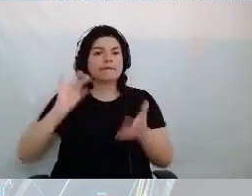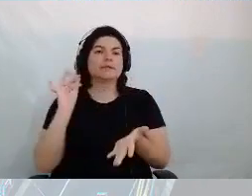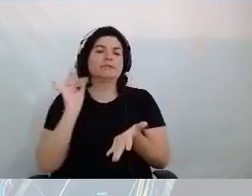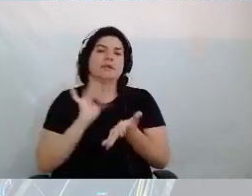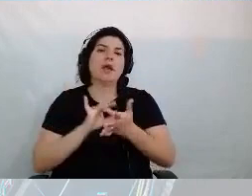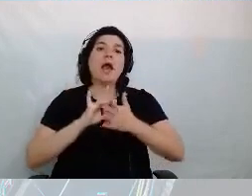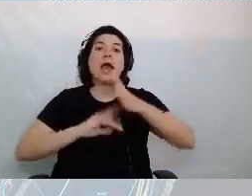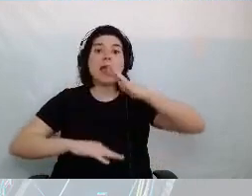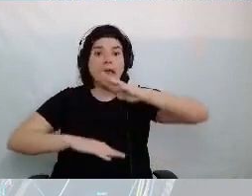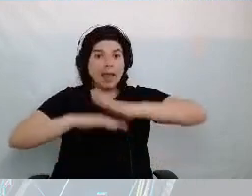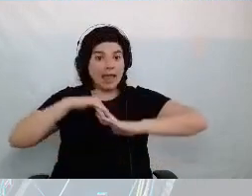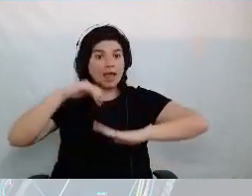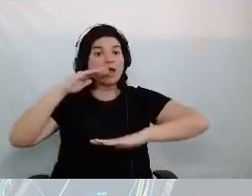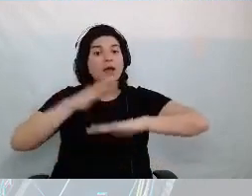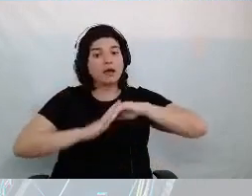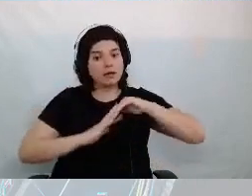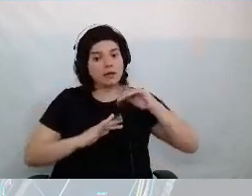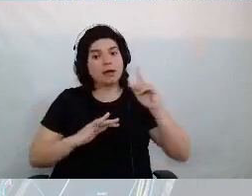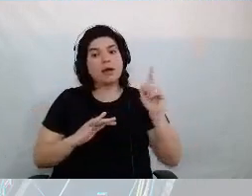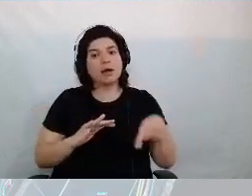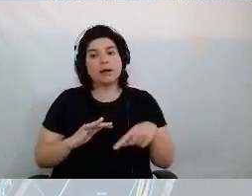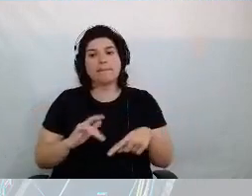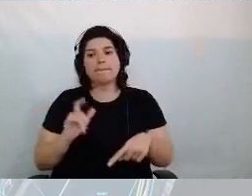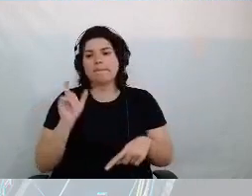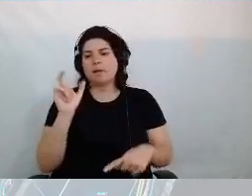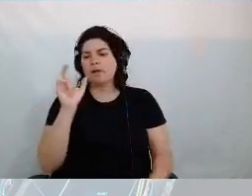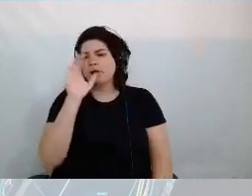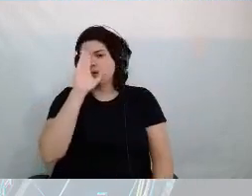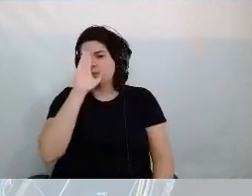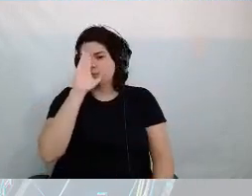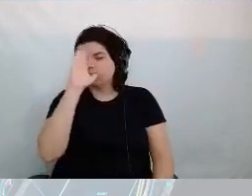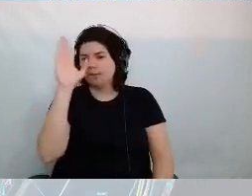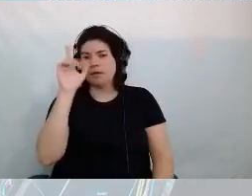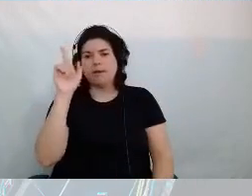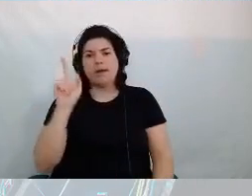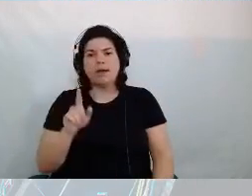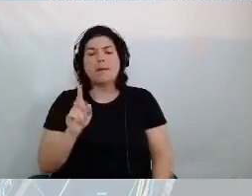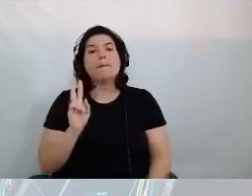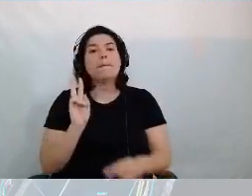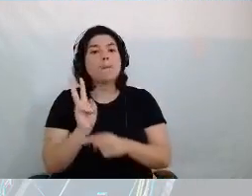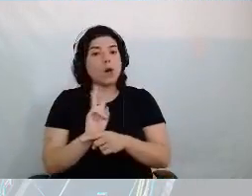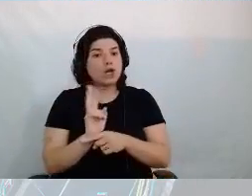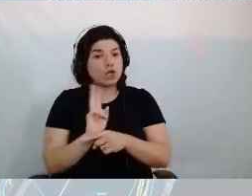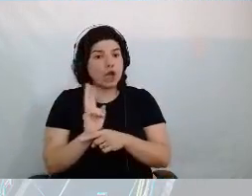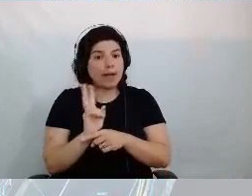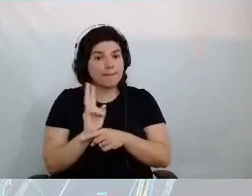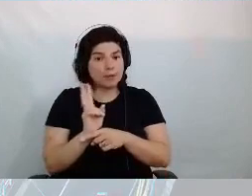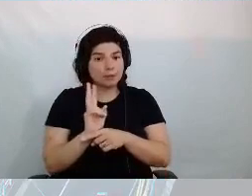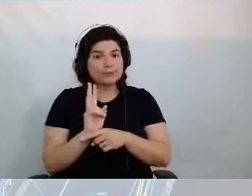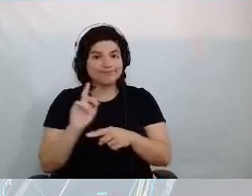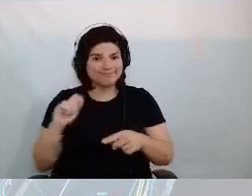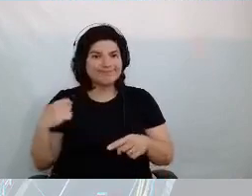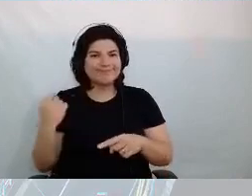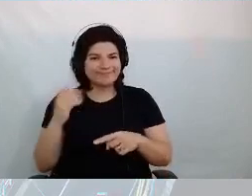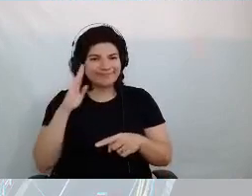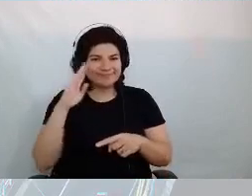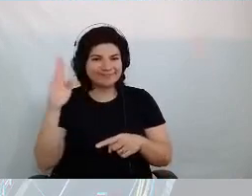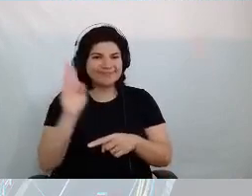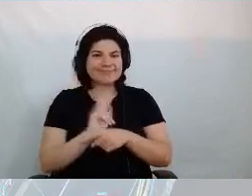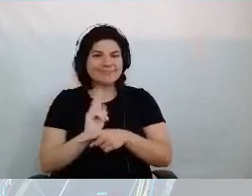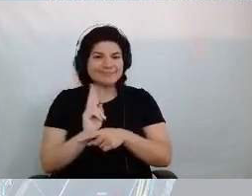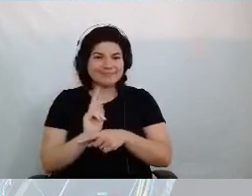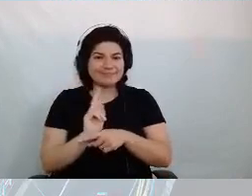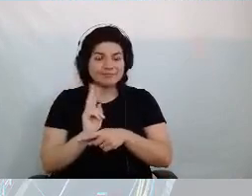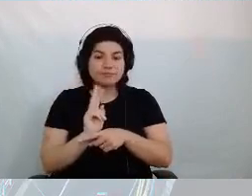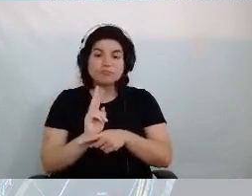execução. Então, a palavra-chave aqui da execução vai ser o monitoramento. Então, nada vai adiantar eu executar sem